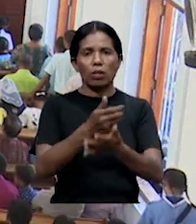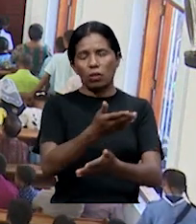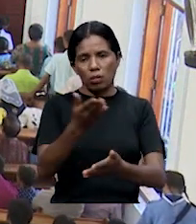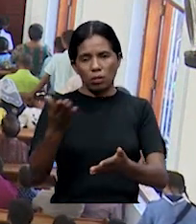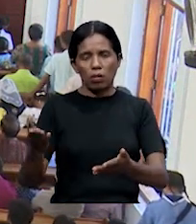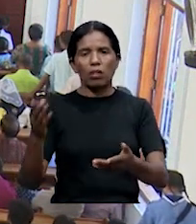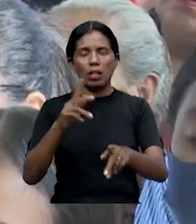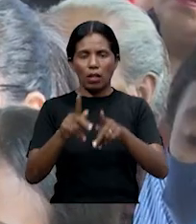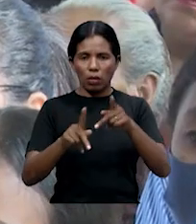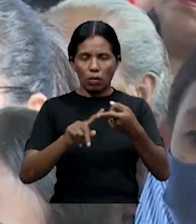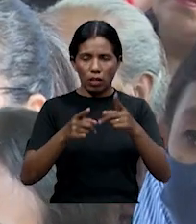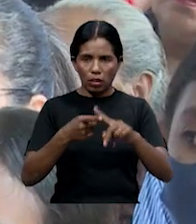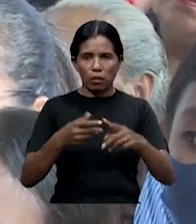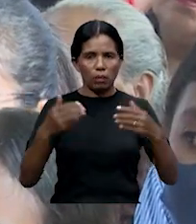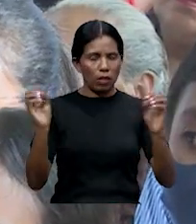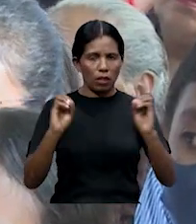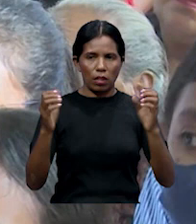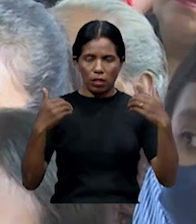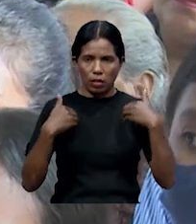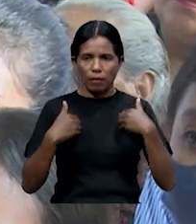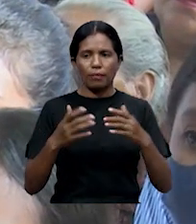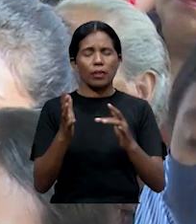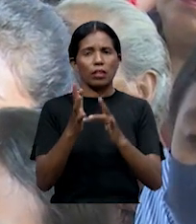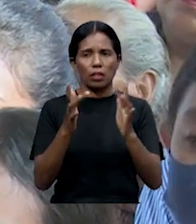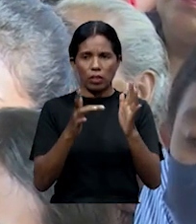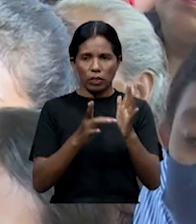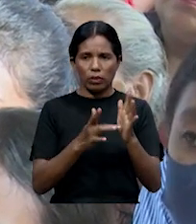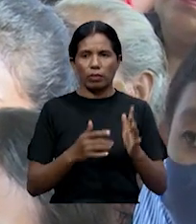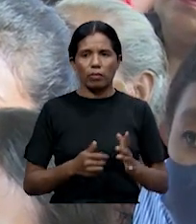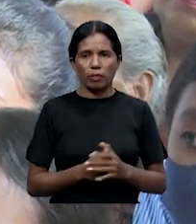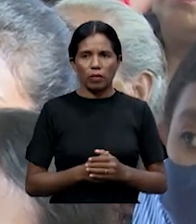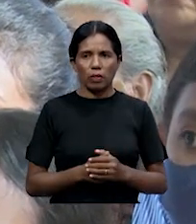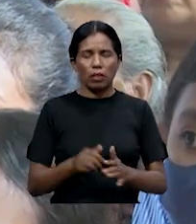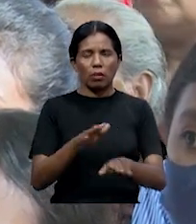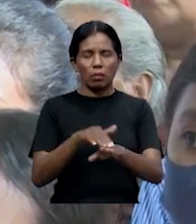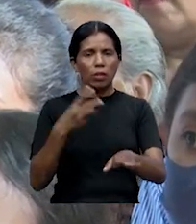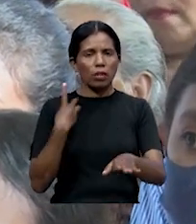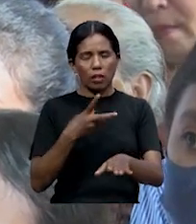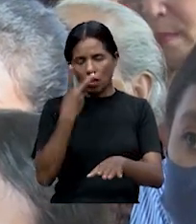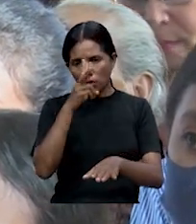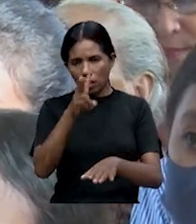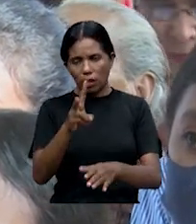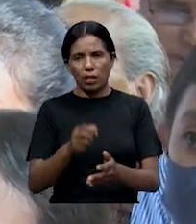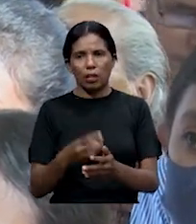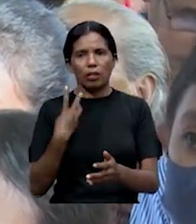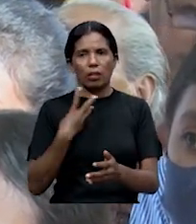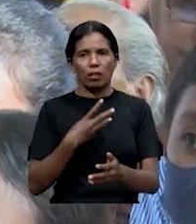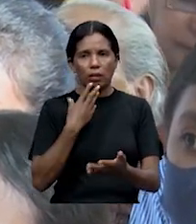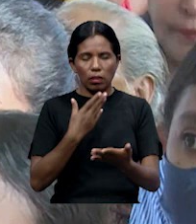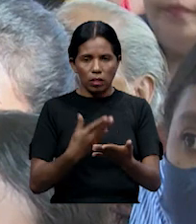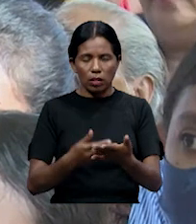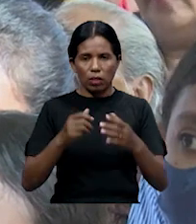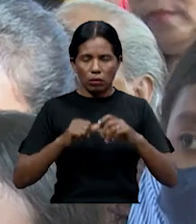iha. Jesus, ohin, convida ita tla haredian, ita ne sucesso ne